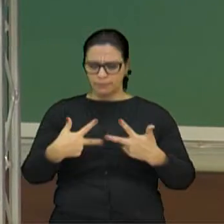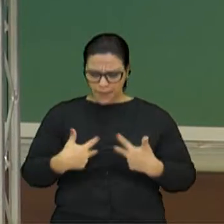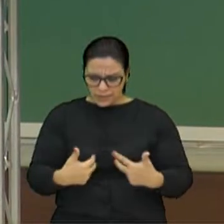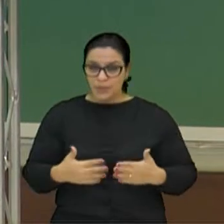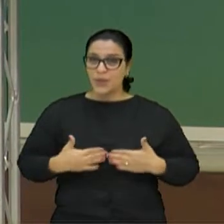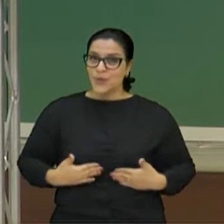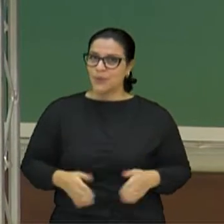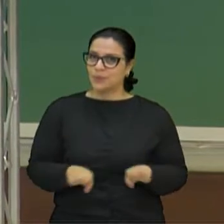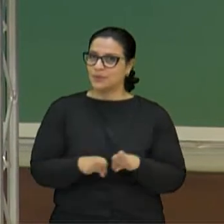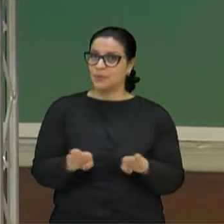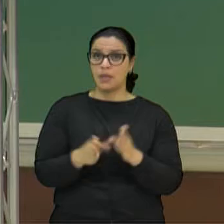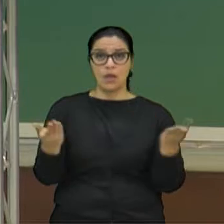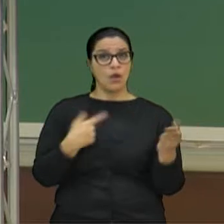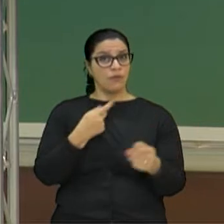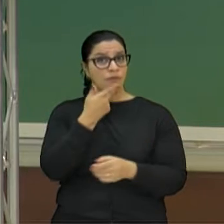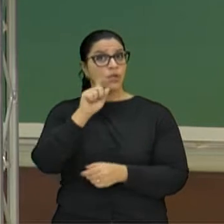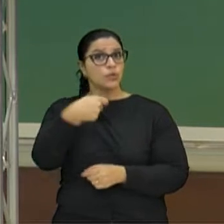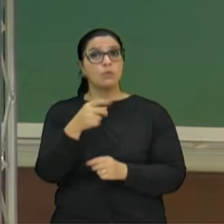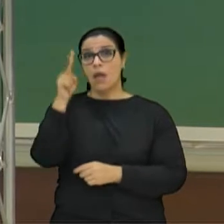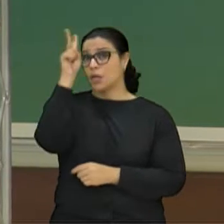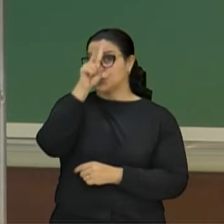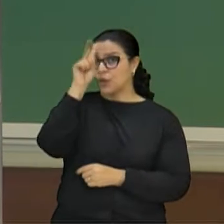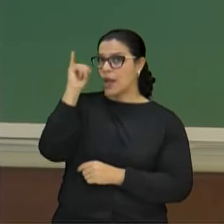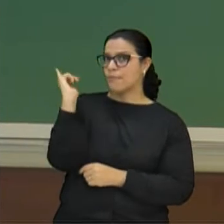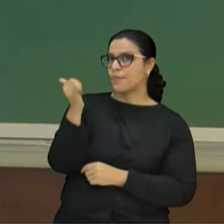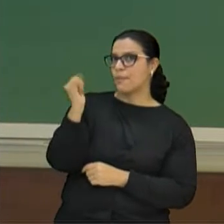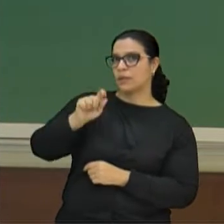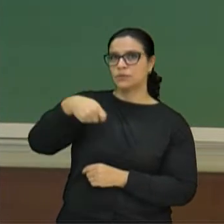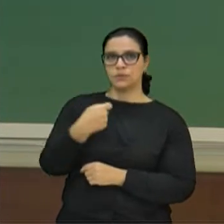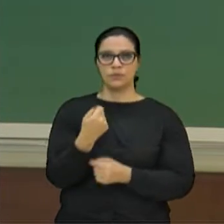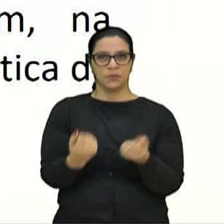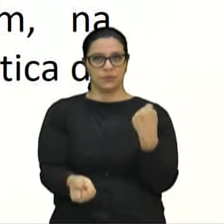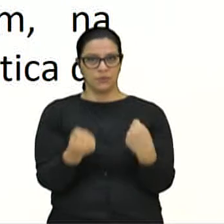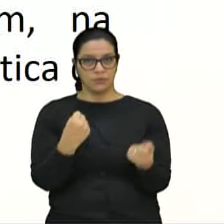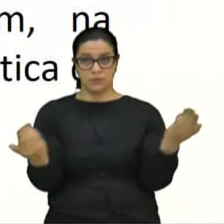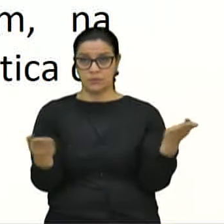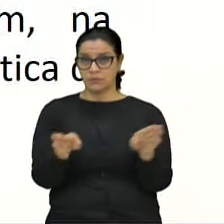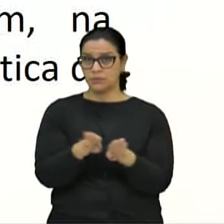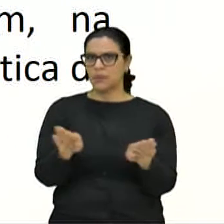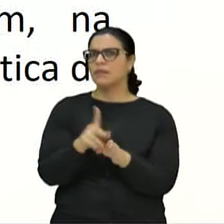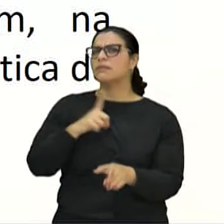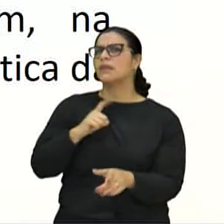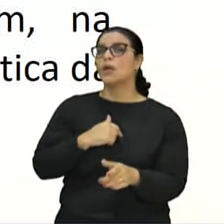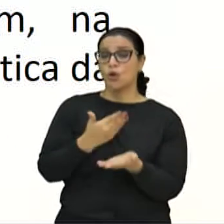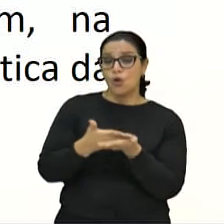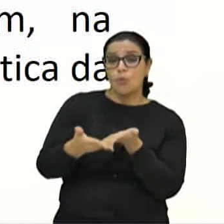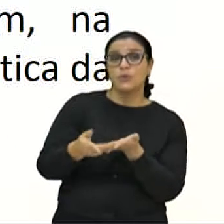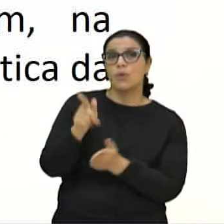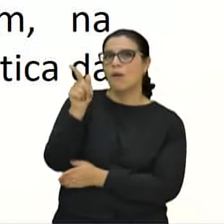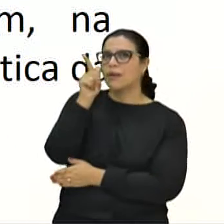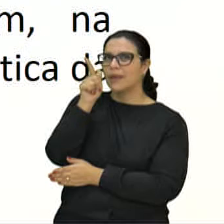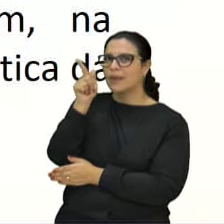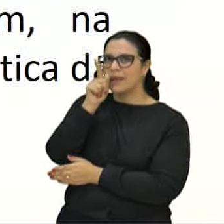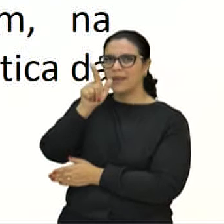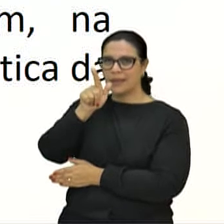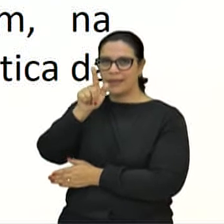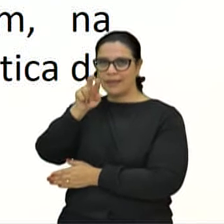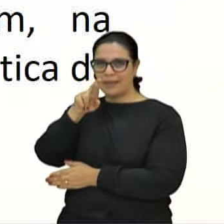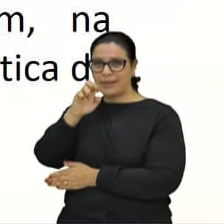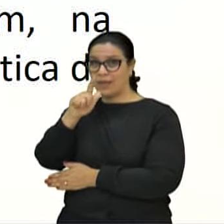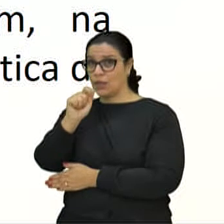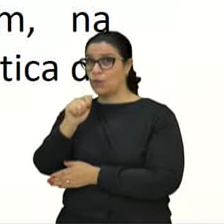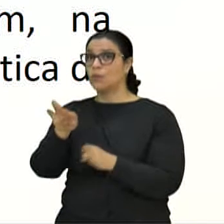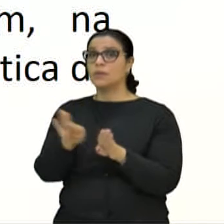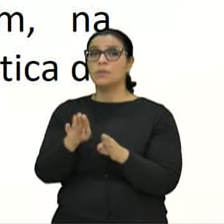antes disso, vamos falar um pouco mais sobre a história da ginástica. Então, ela, como tem origem grega, então ela foi